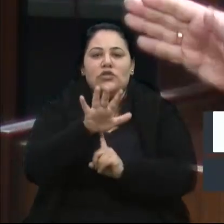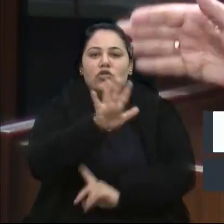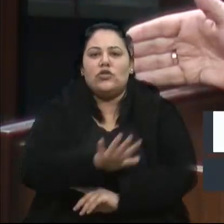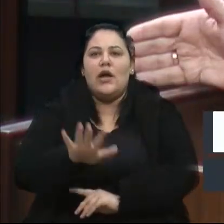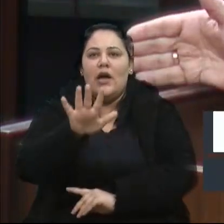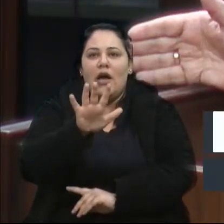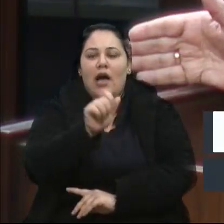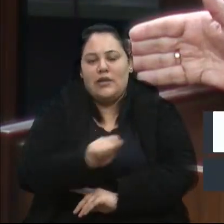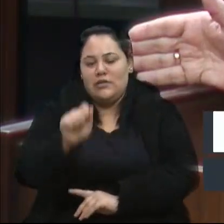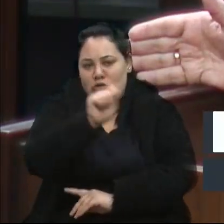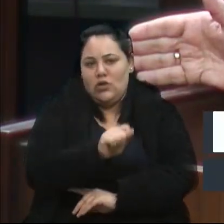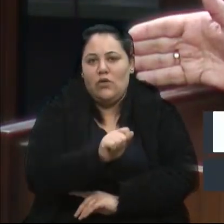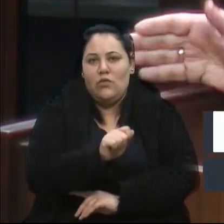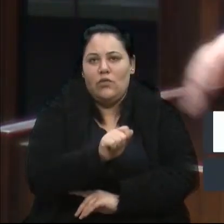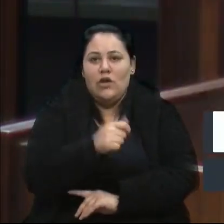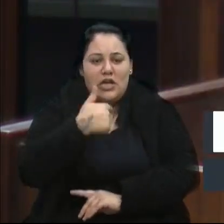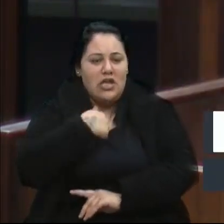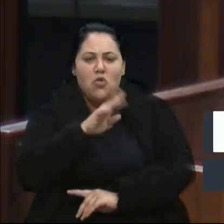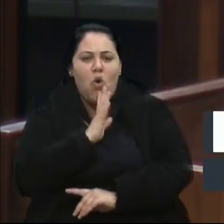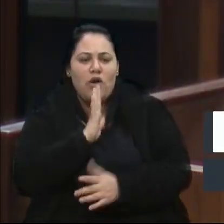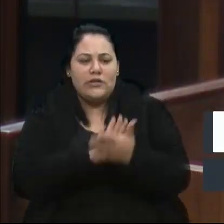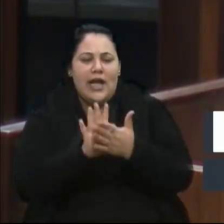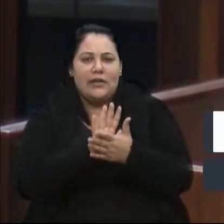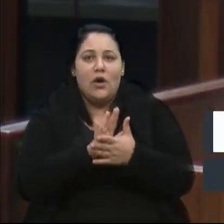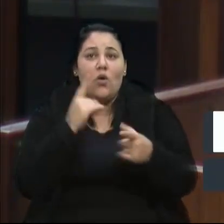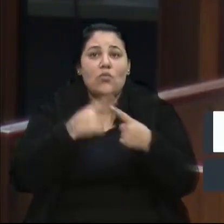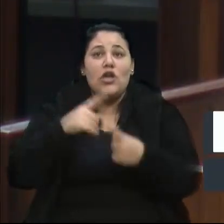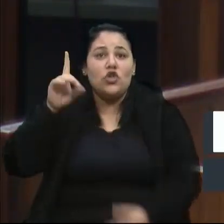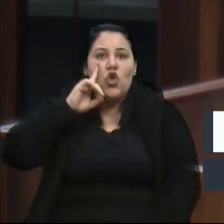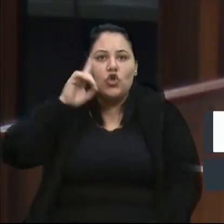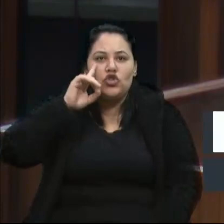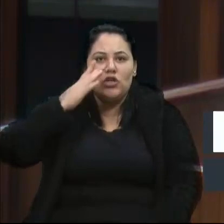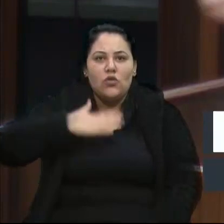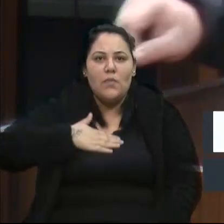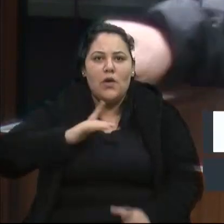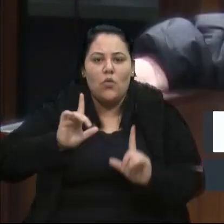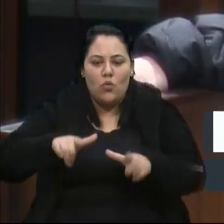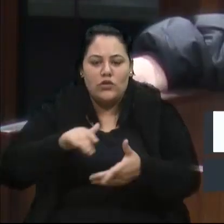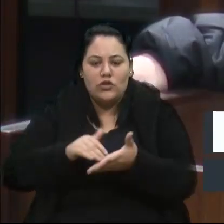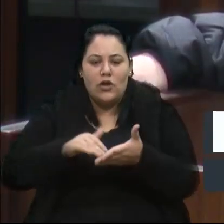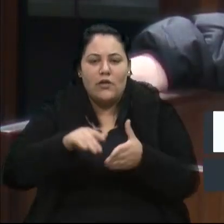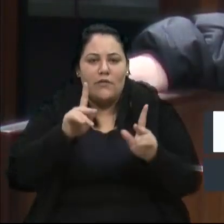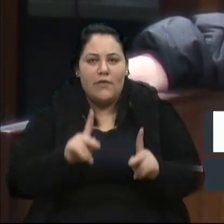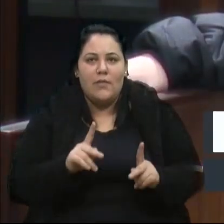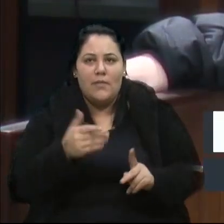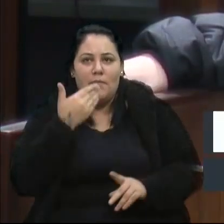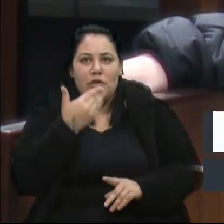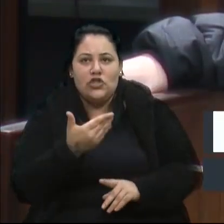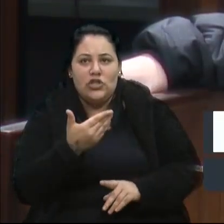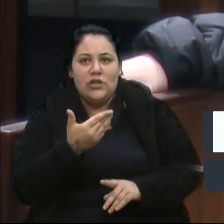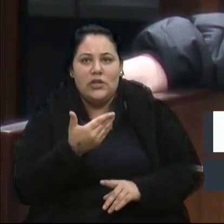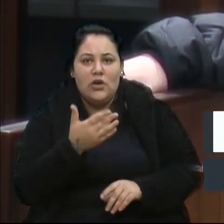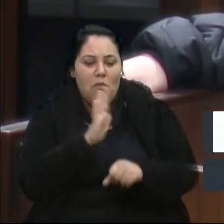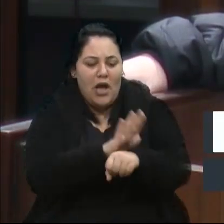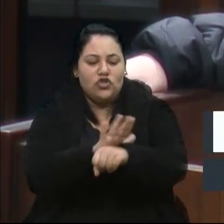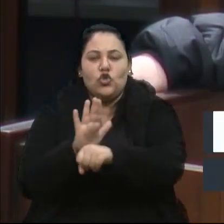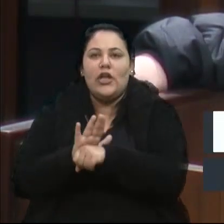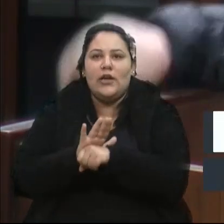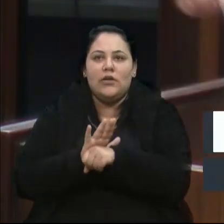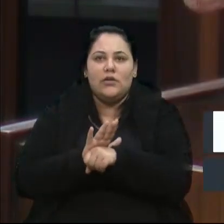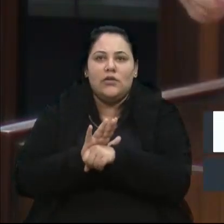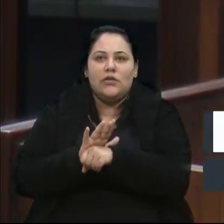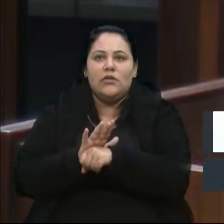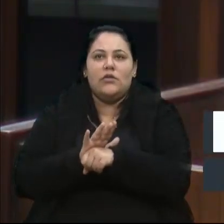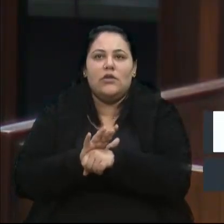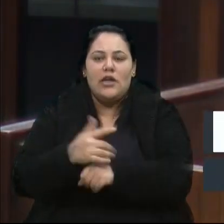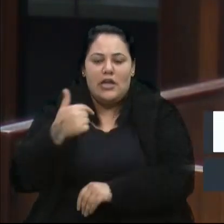vereadores, também não agimos. Porque todos os dias no meu gabinete vêm pessoas pedir uma cesta básica e uma ajuda.